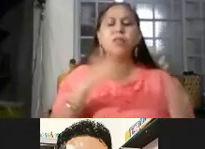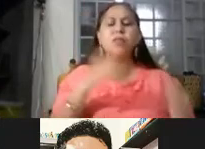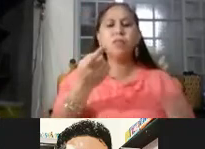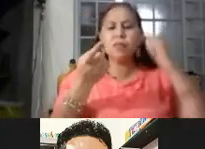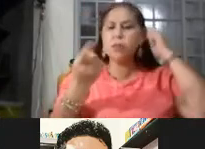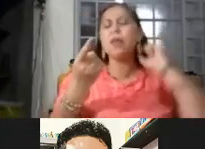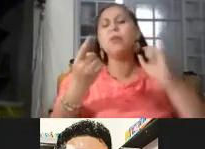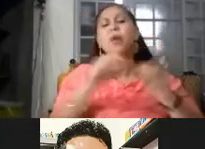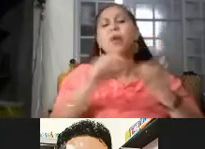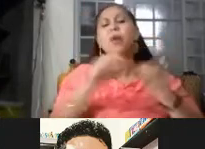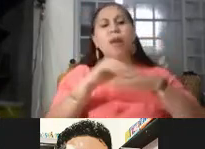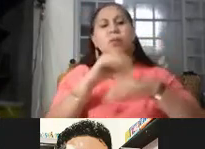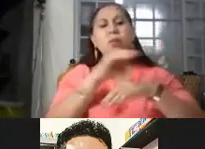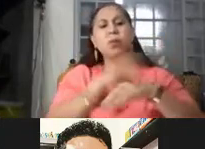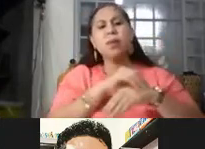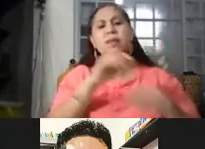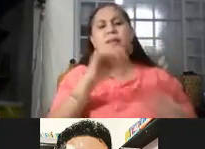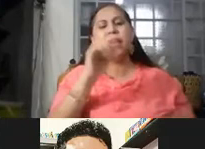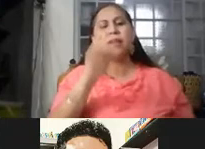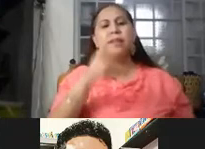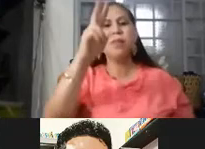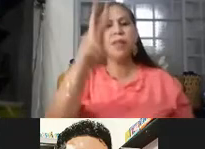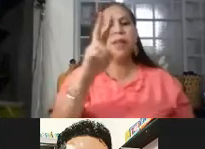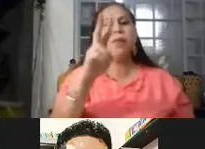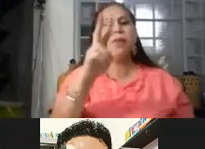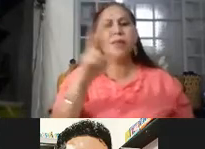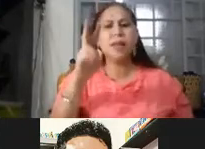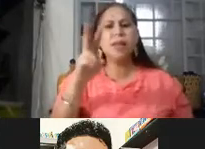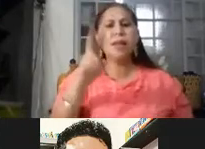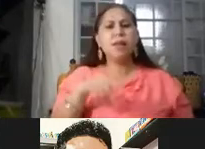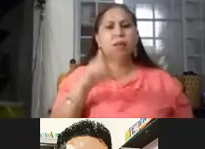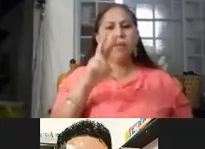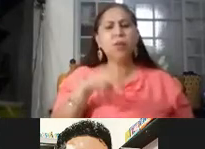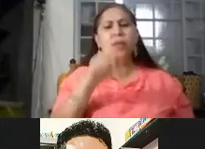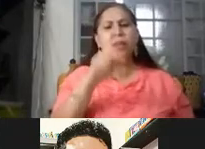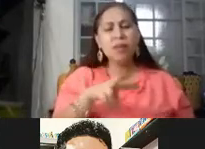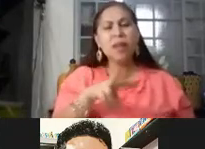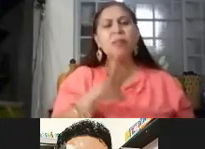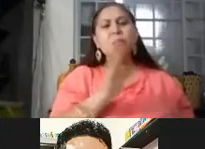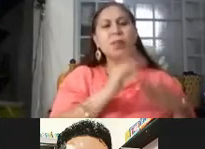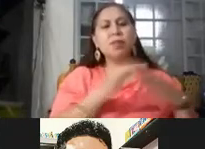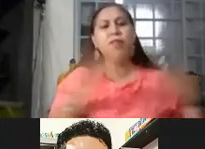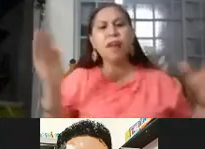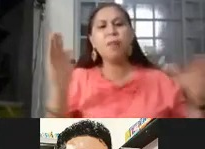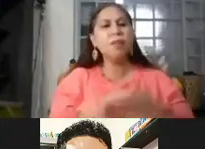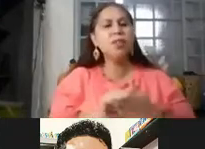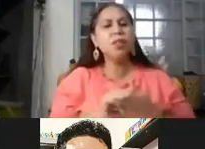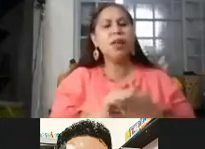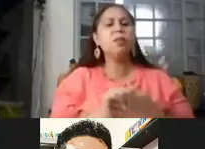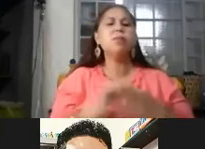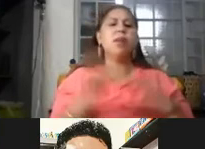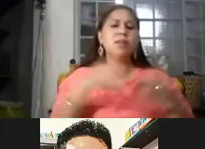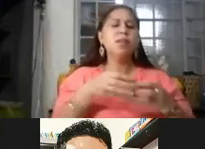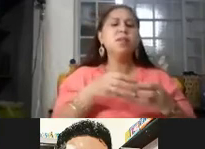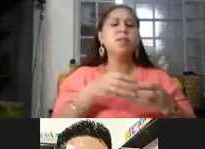Inclusive, eu botei o vídeo da autora da sintaxe 1 e da 2, né? Eu coloquei da 1 e da 2. Depois eu vi que estava muito